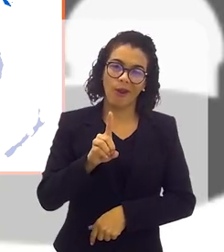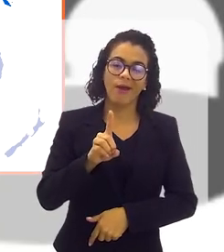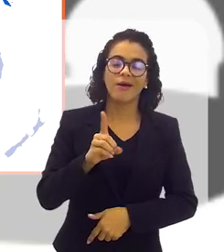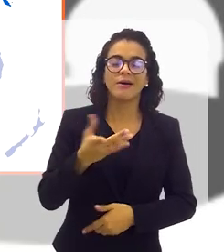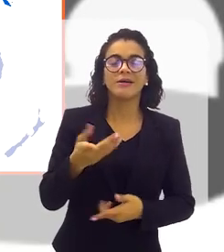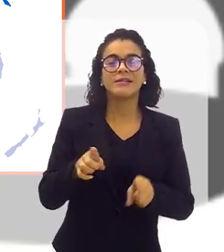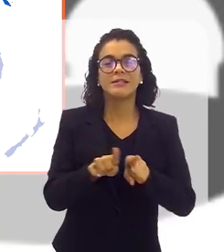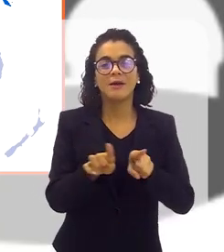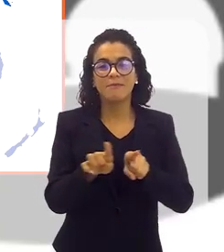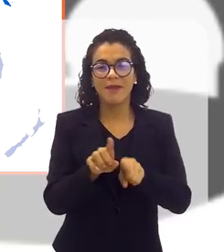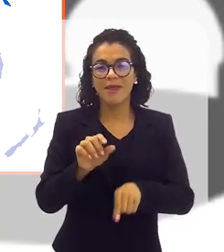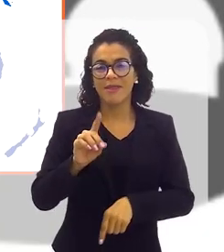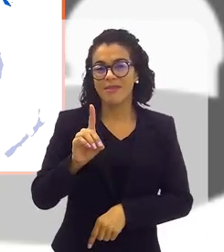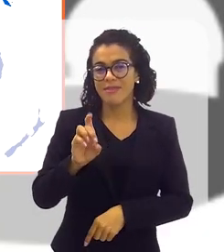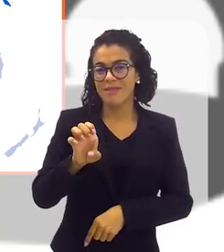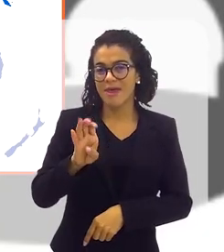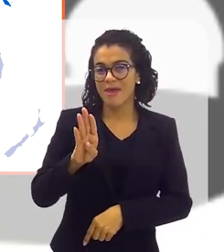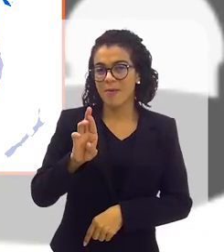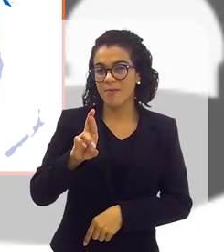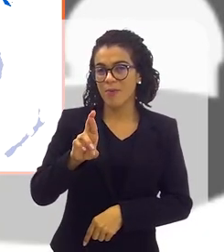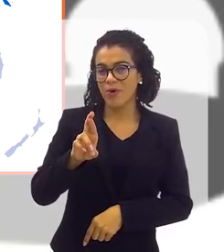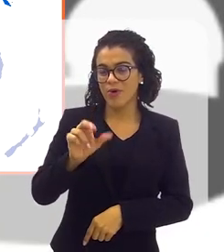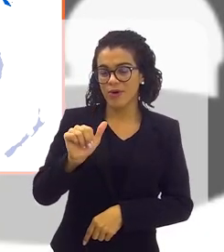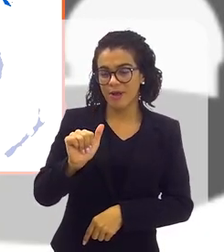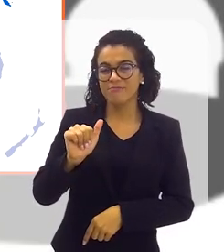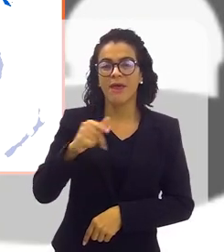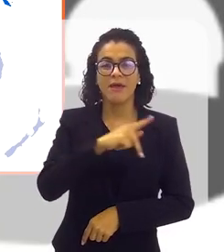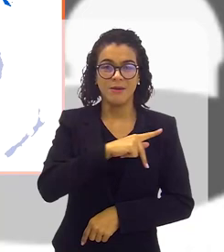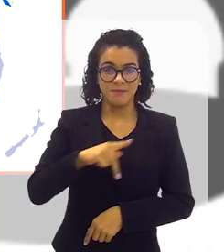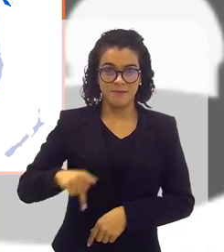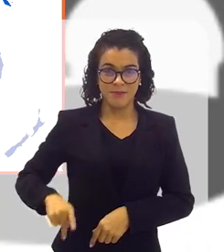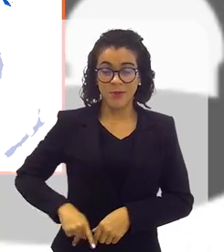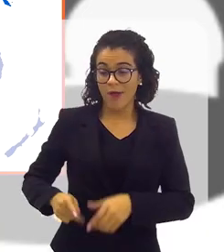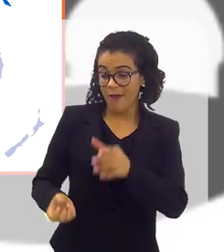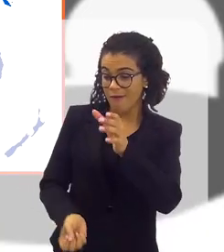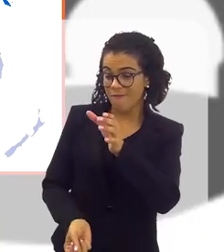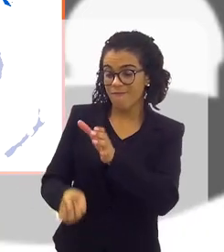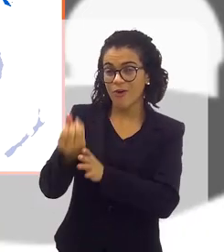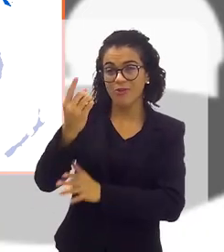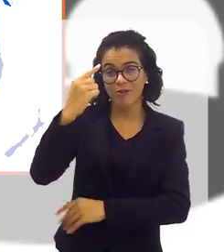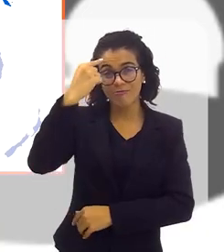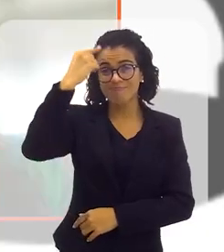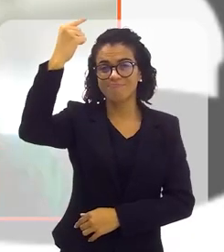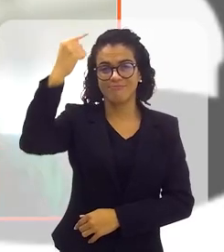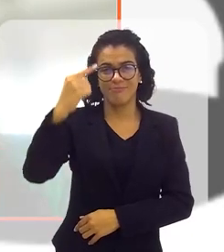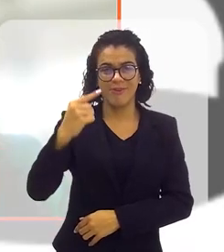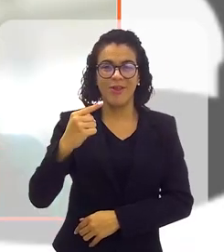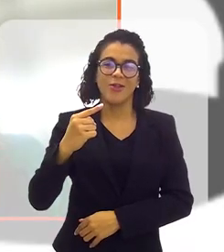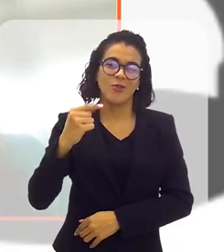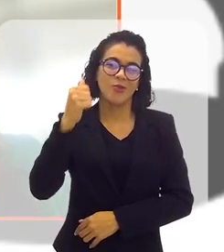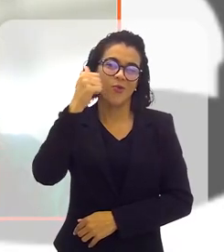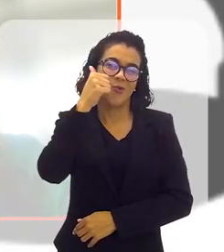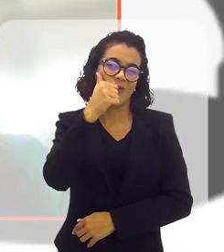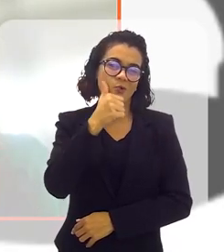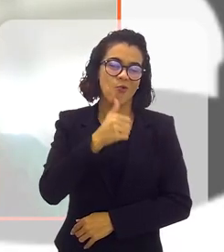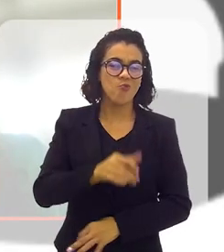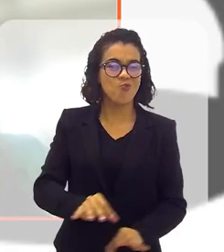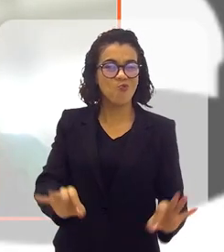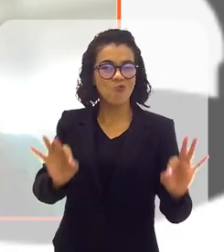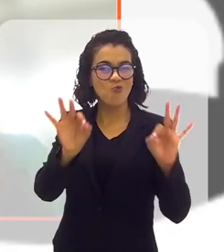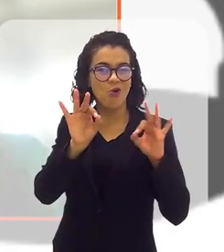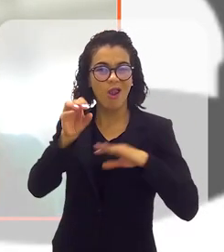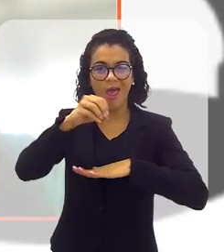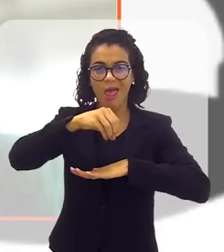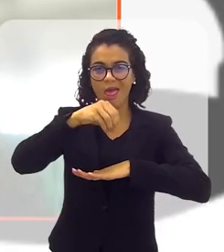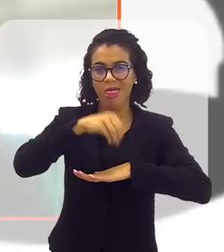Querer, e a Débora Aguilar, que é a presidente, a fundadora, a idealizadora do Lady Diamond.